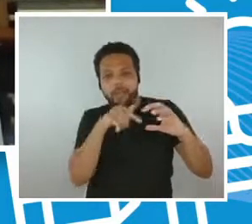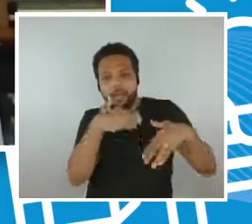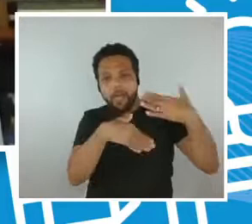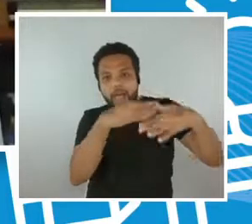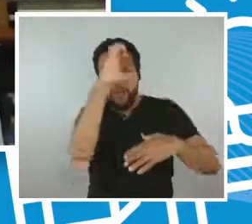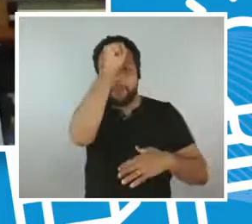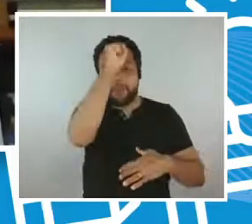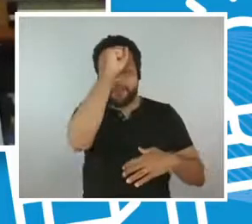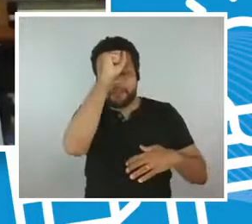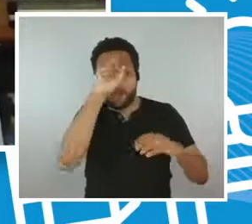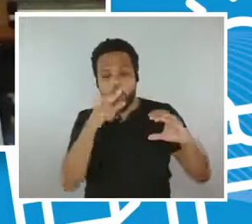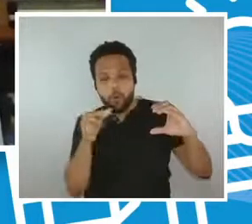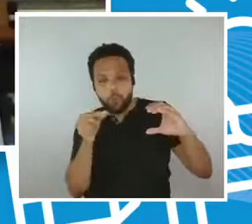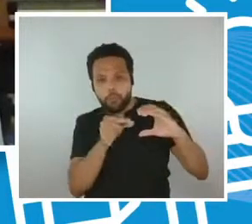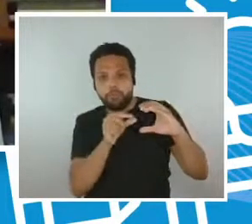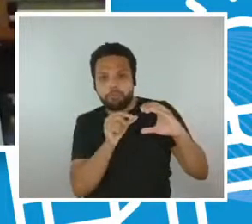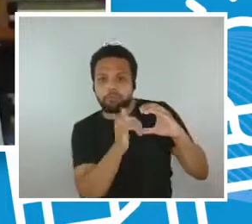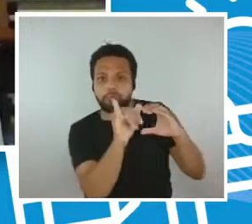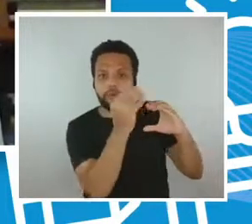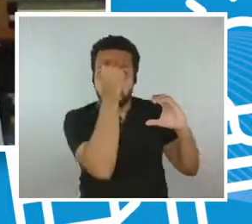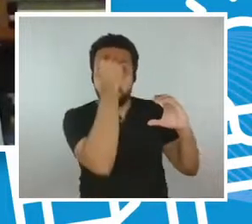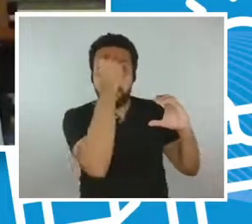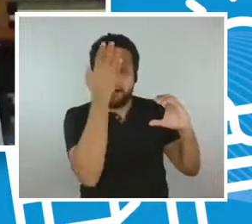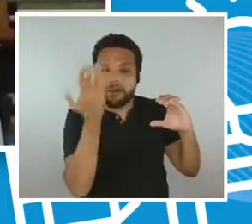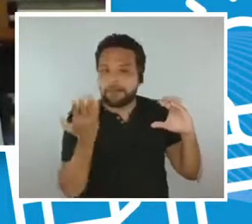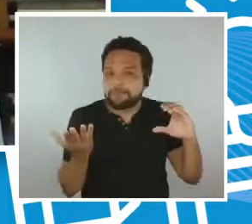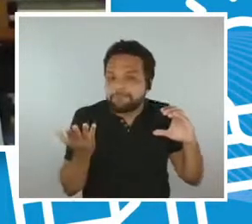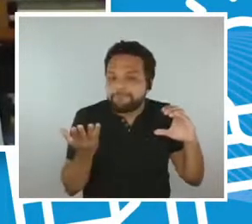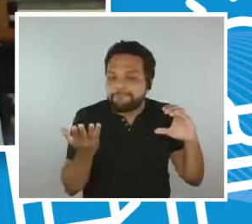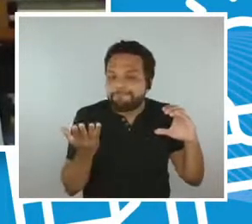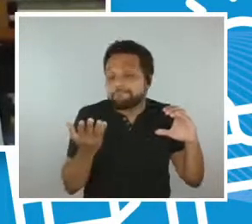Isso está no horizonte, em princípio é possível.